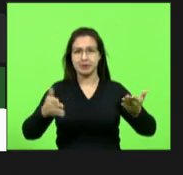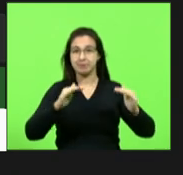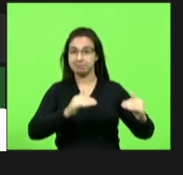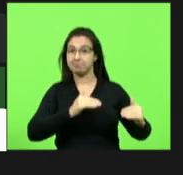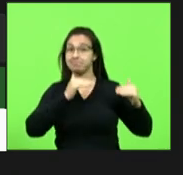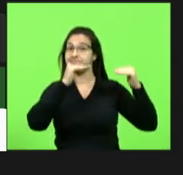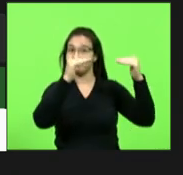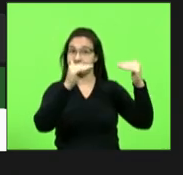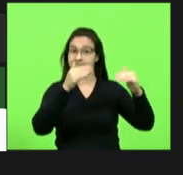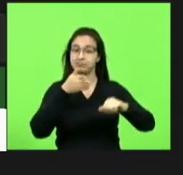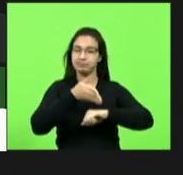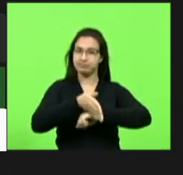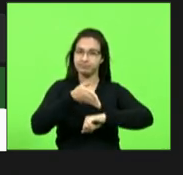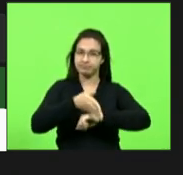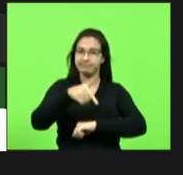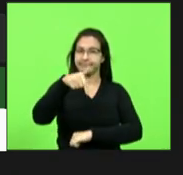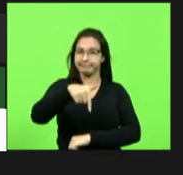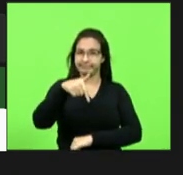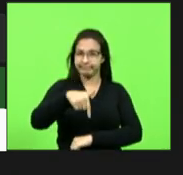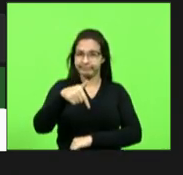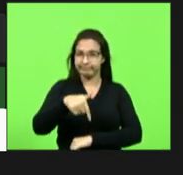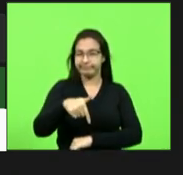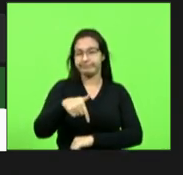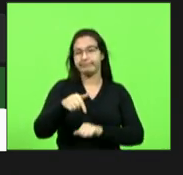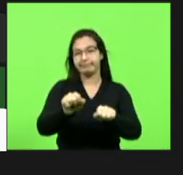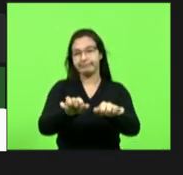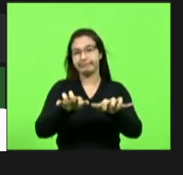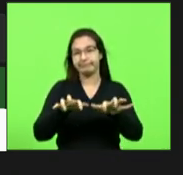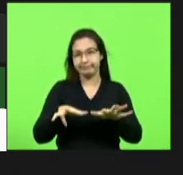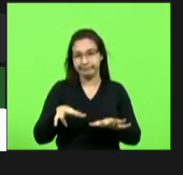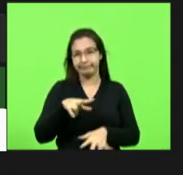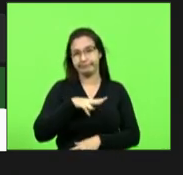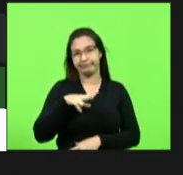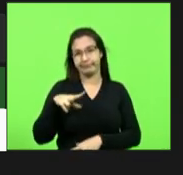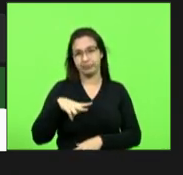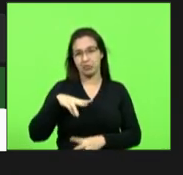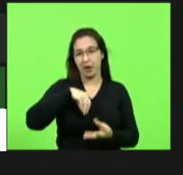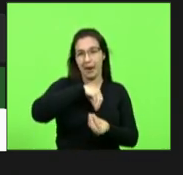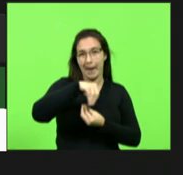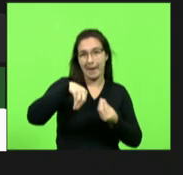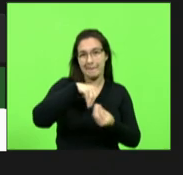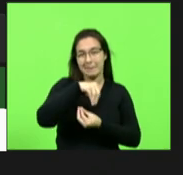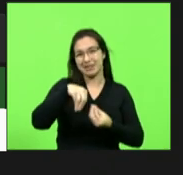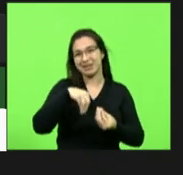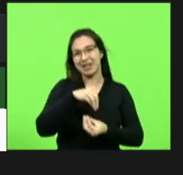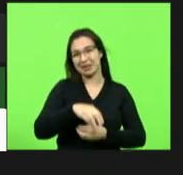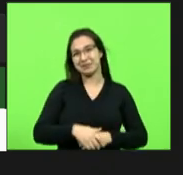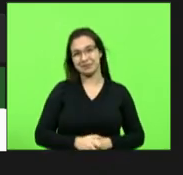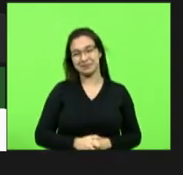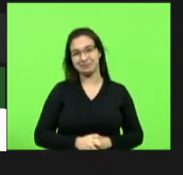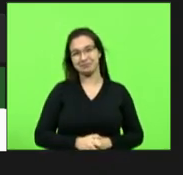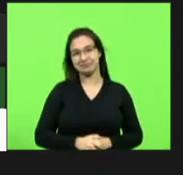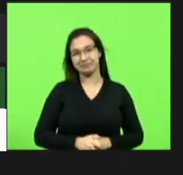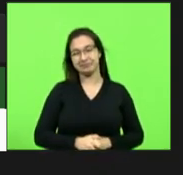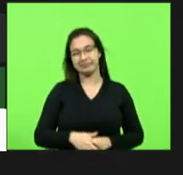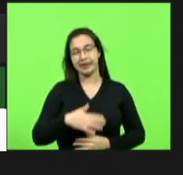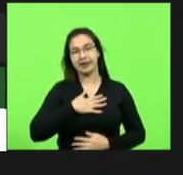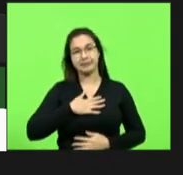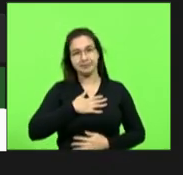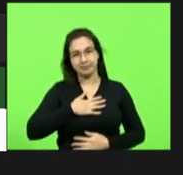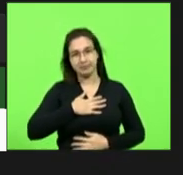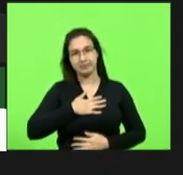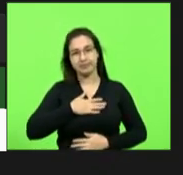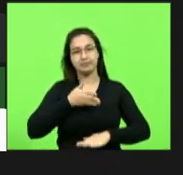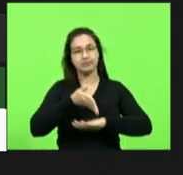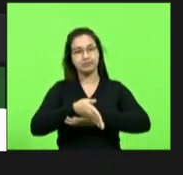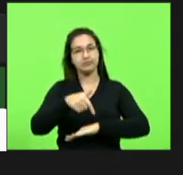estão aqui participando dessa nossa audiência pública, audiência mista. É um prazer poder participar dessa